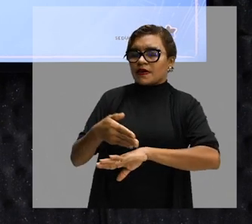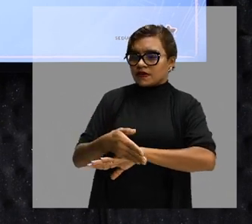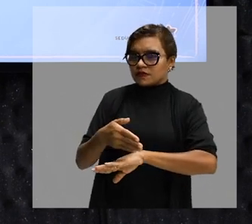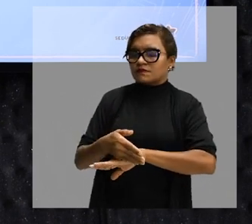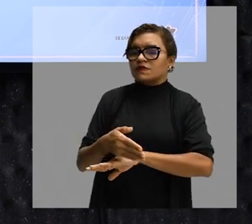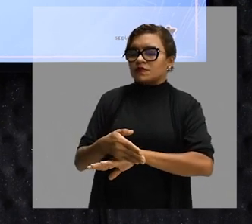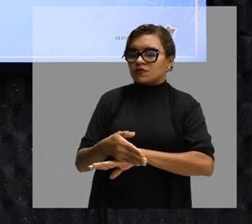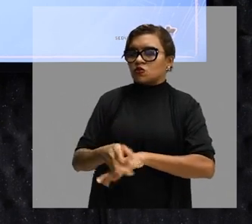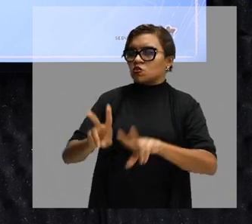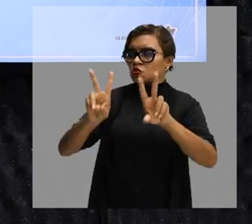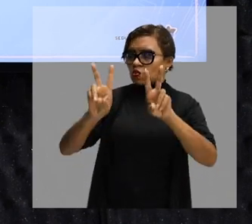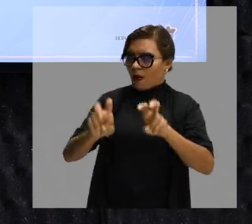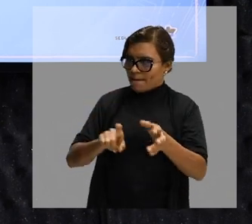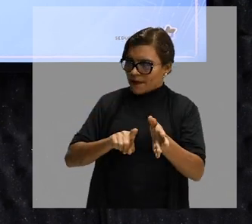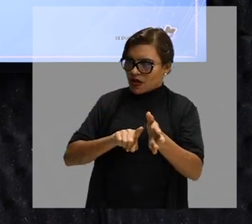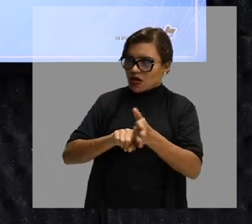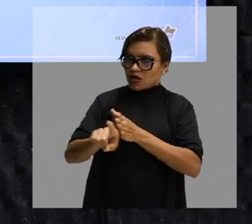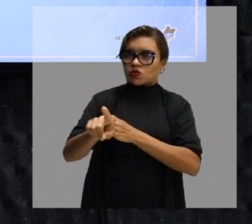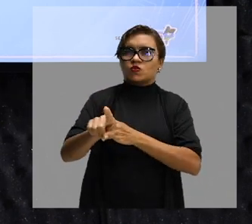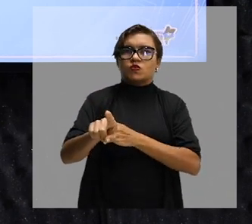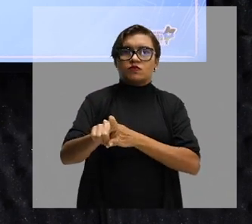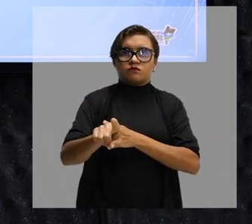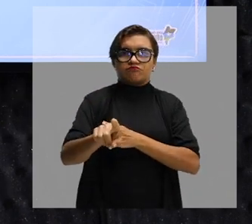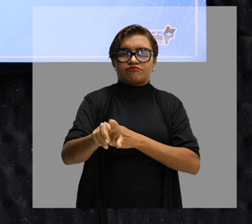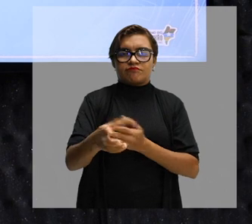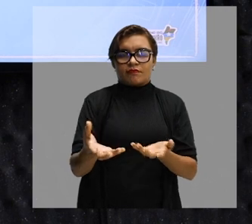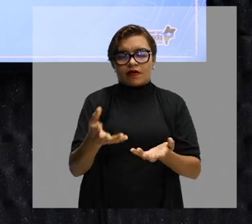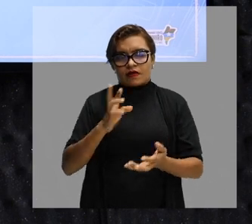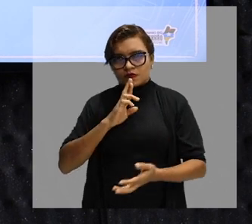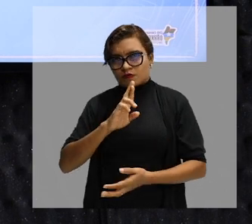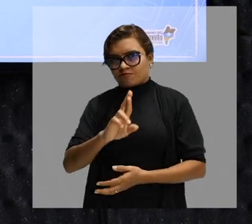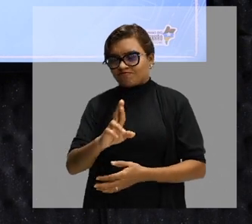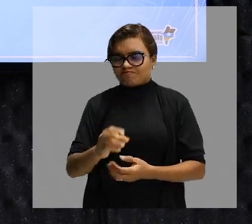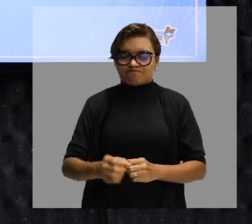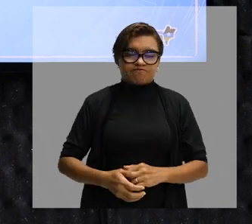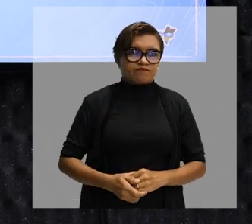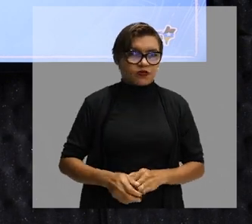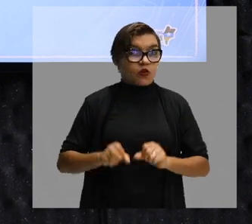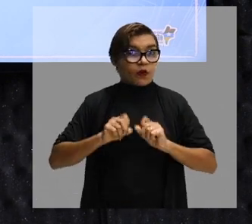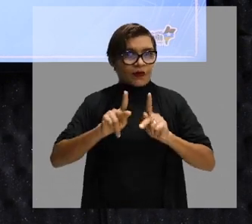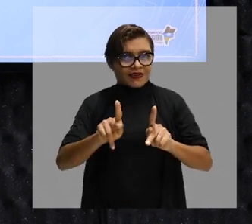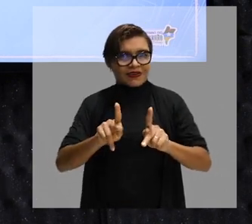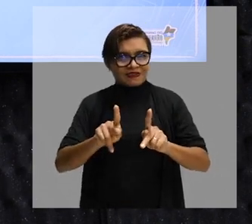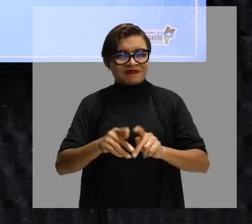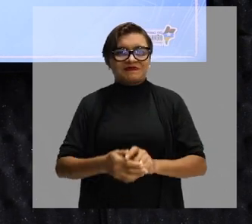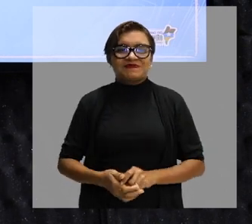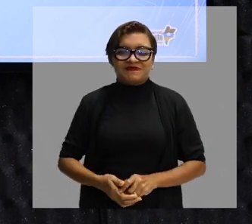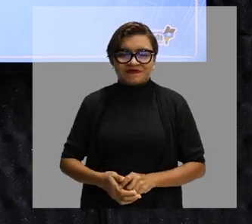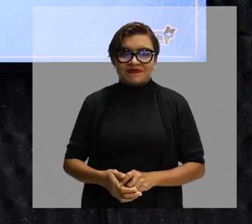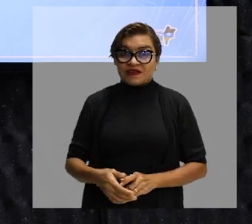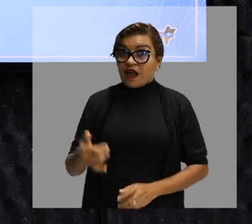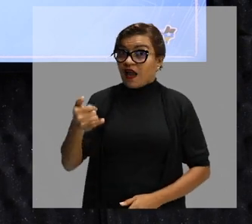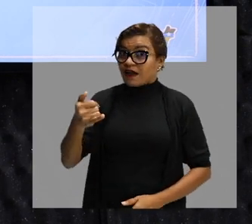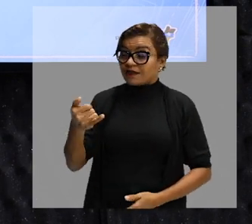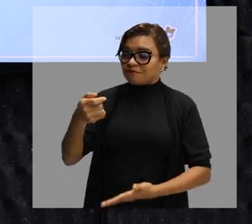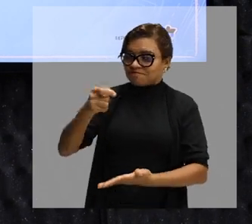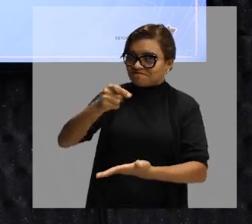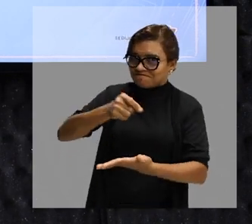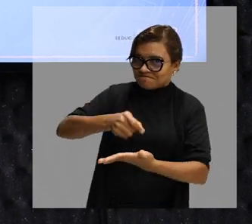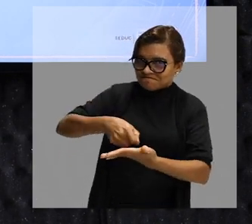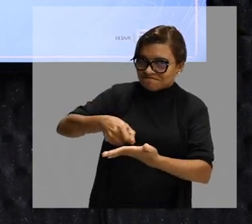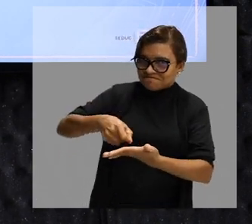a nossa questão aqui está trazendo, correto? Beleza? Show de bola. Então, pega a canetinha aí,